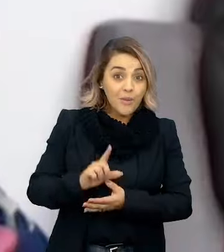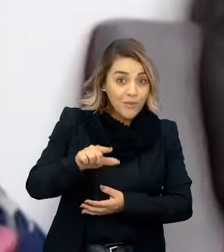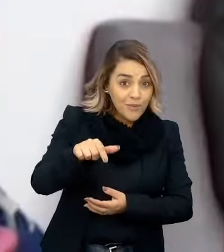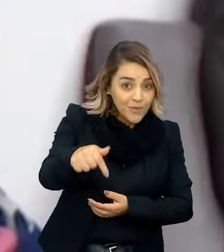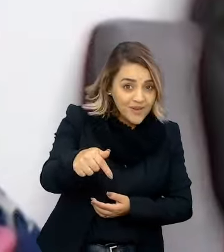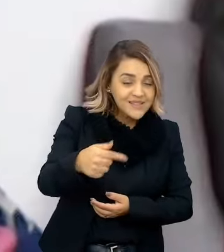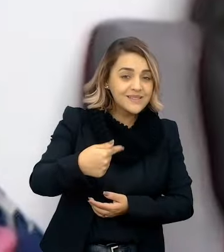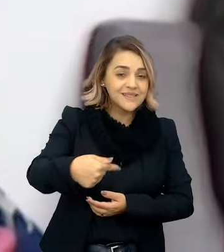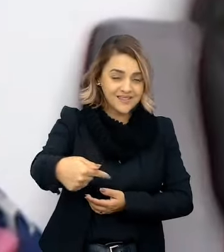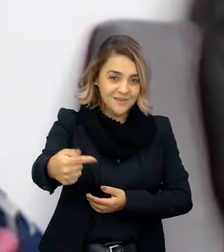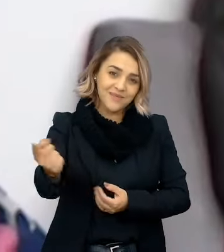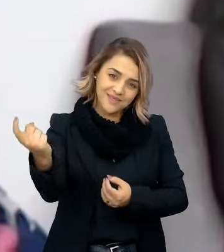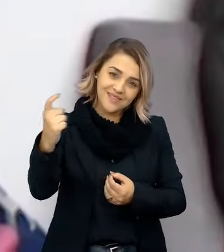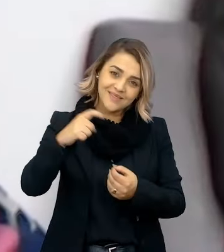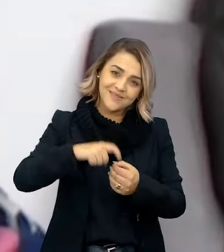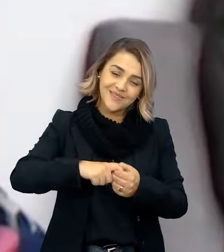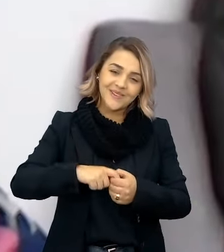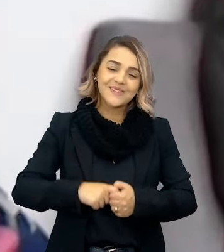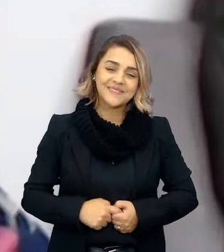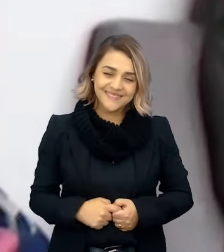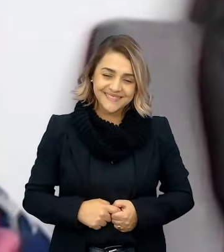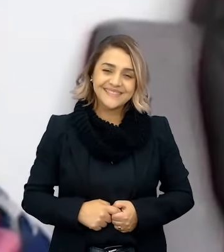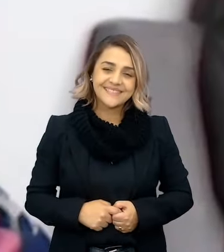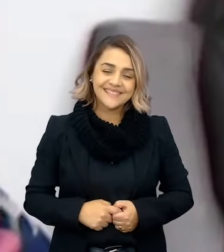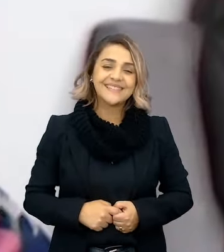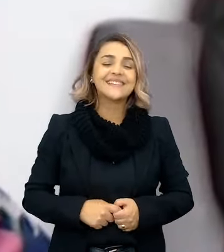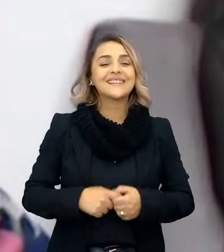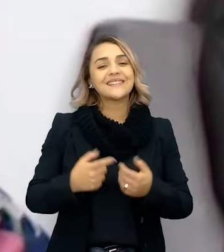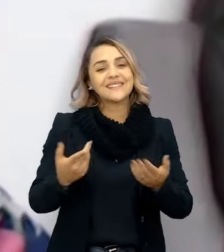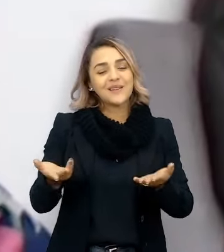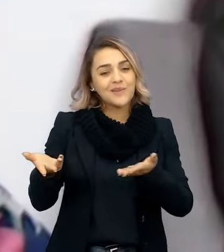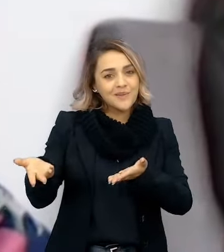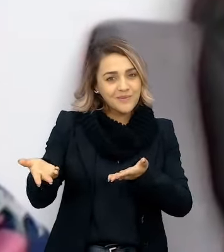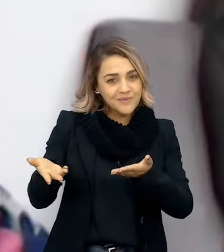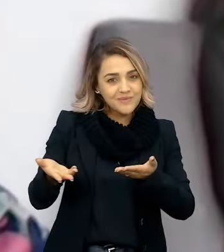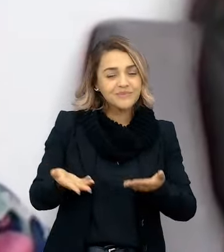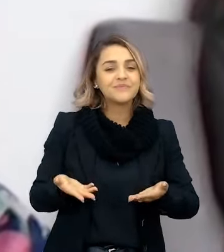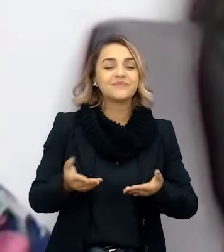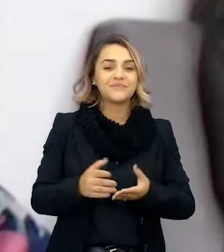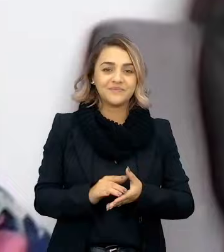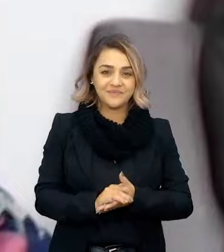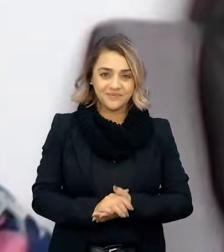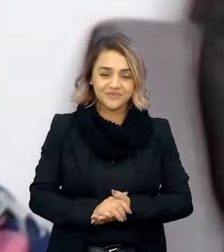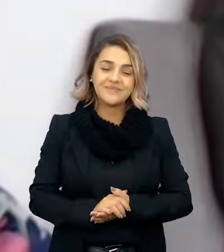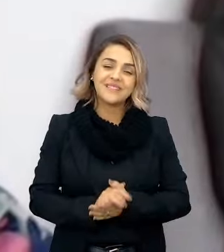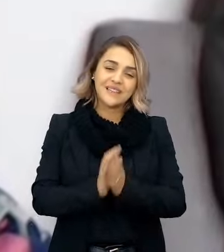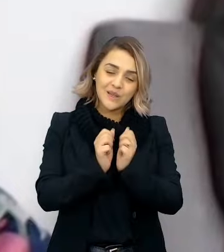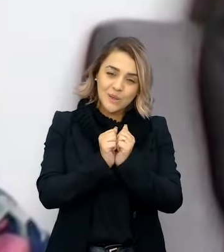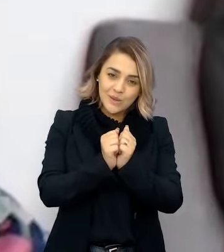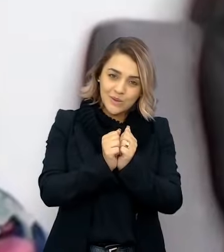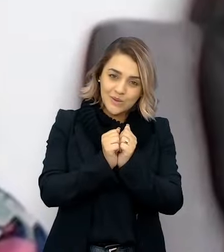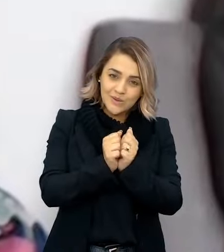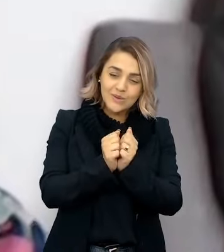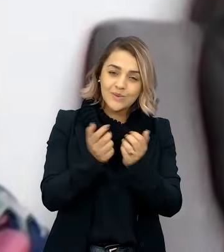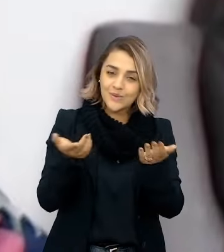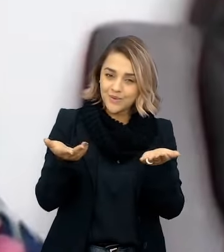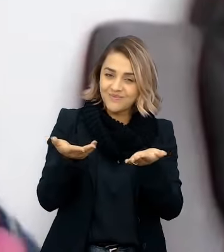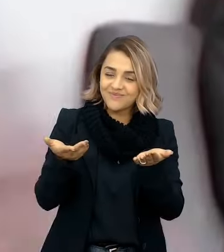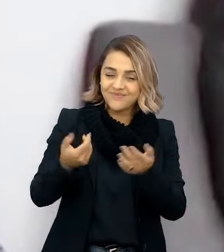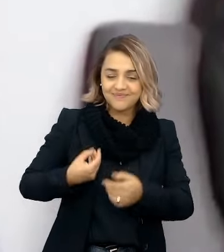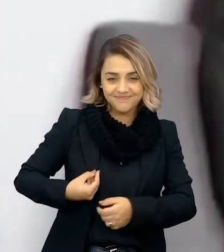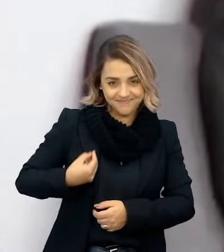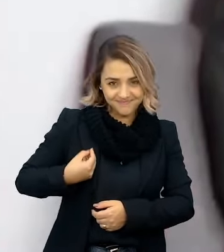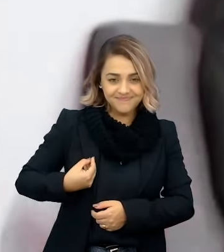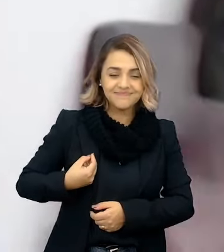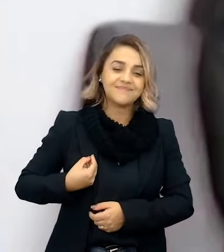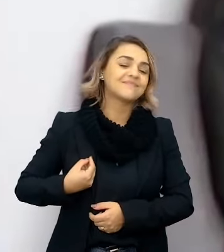com vocês aqui, tá bom? Então, vocês me deem licença, né, para ficar aqui junto de vocês para essa